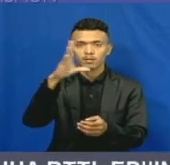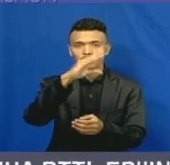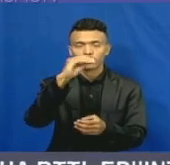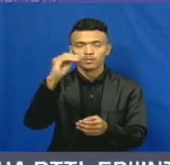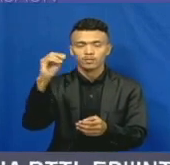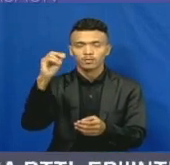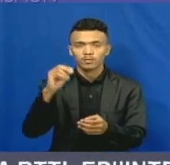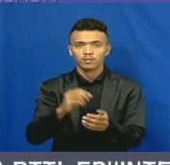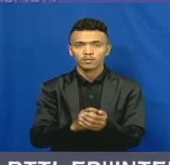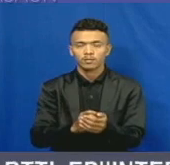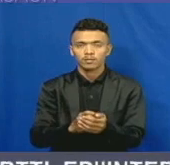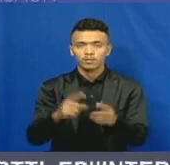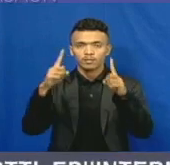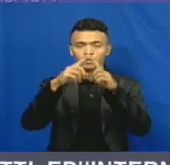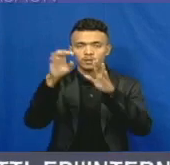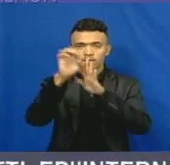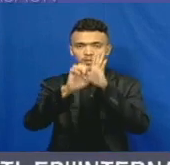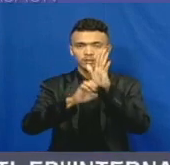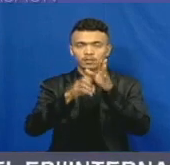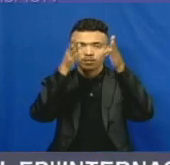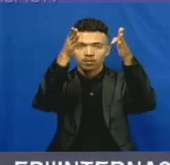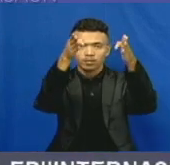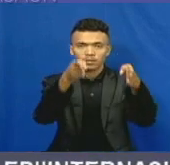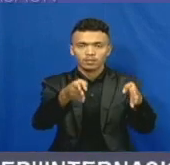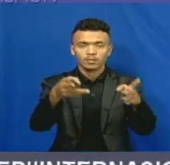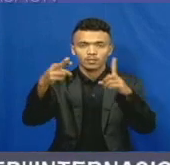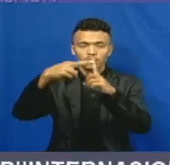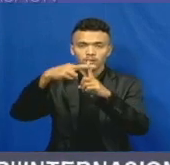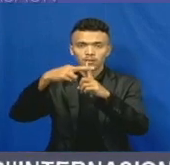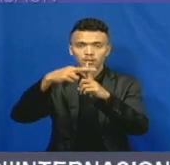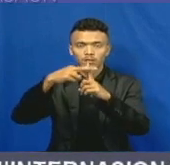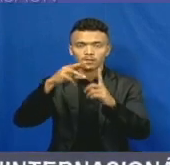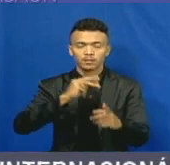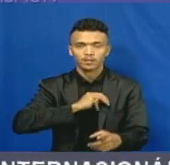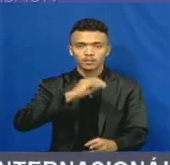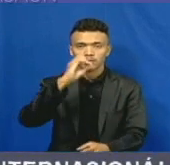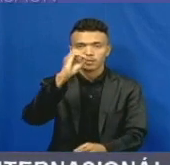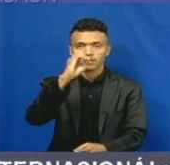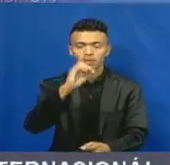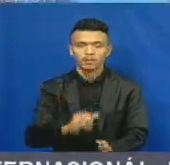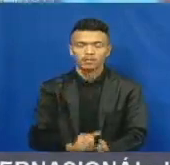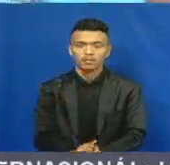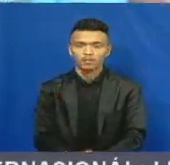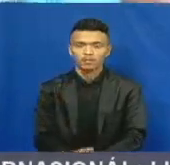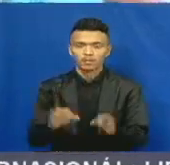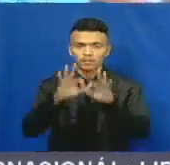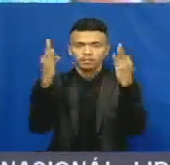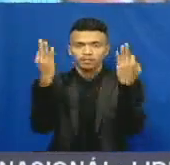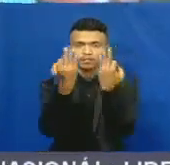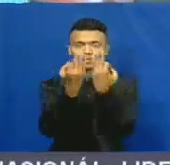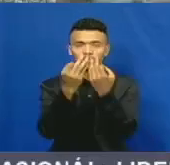Silva, Casofia, Baixado Rodi Halot e a Jardim dos Rois da Pátria Metinaro. Família